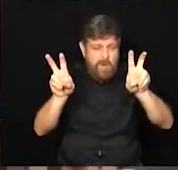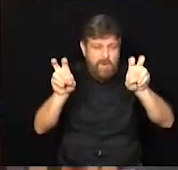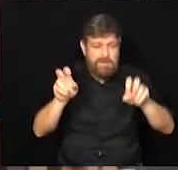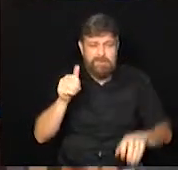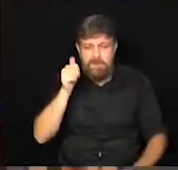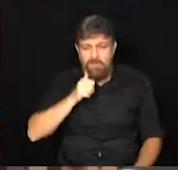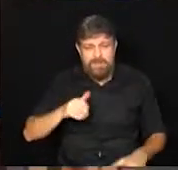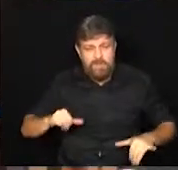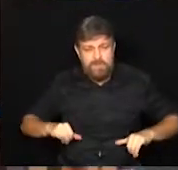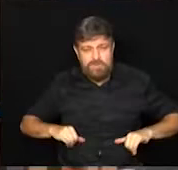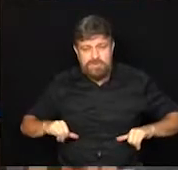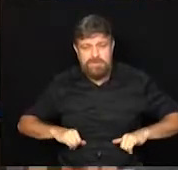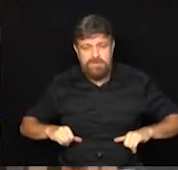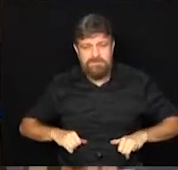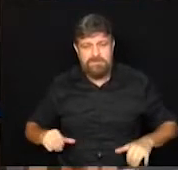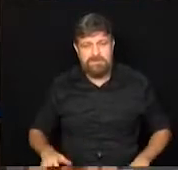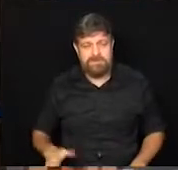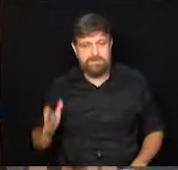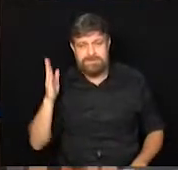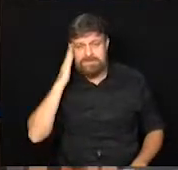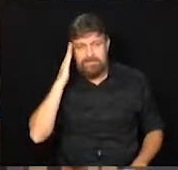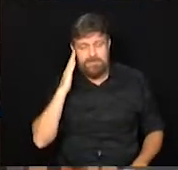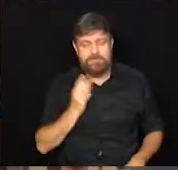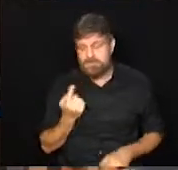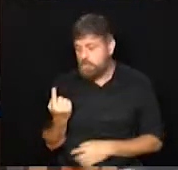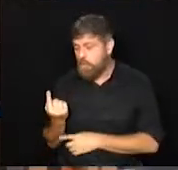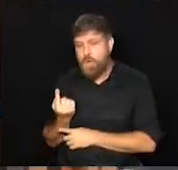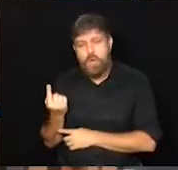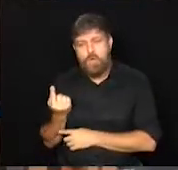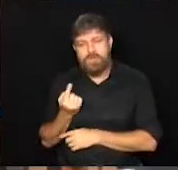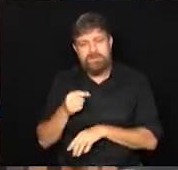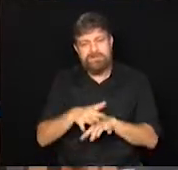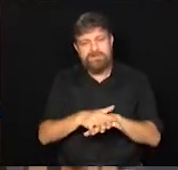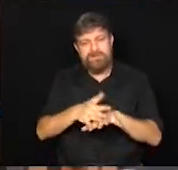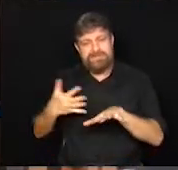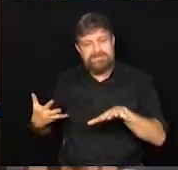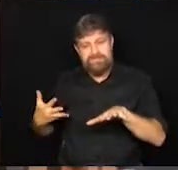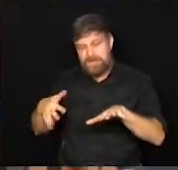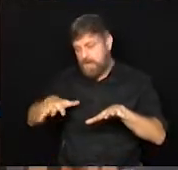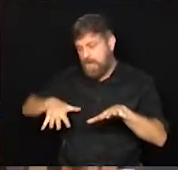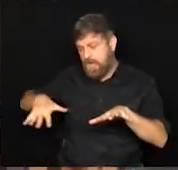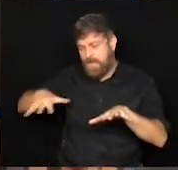a gente vê que ela não é algo isolado do ponto de vista que vai somente